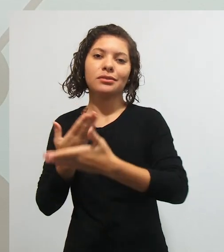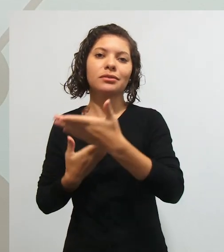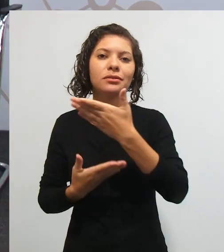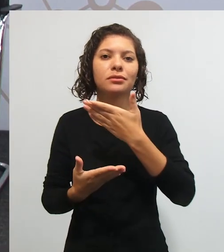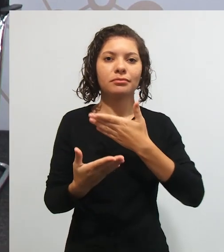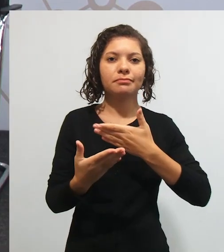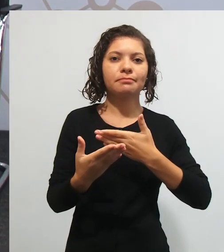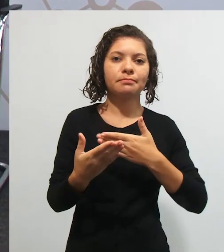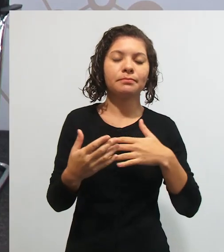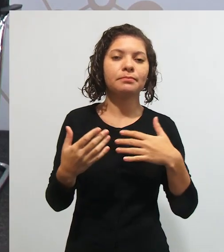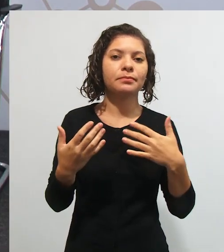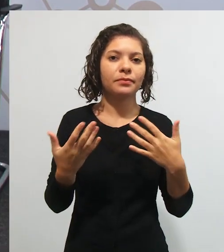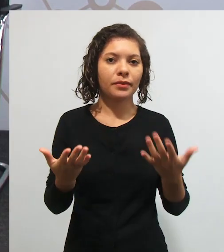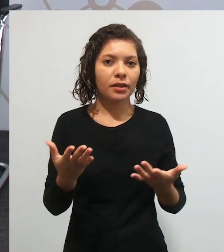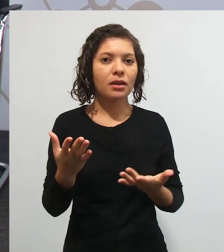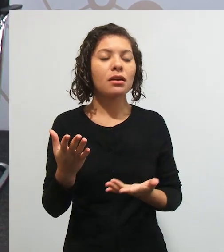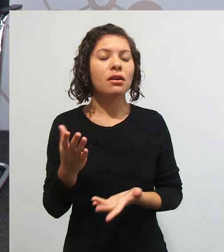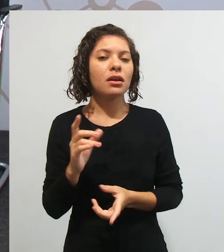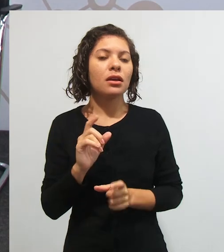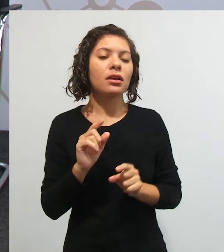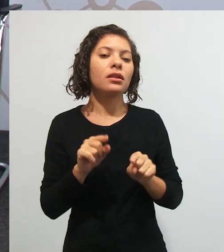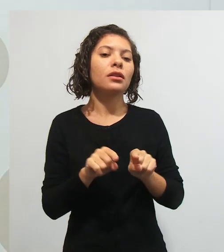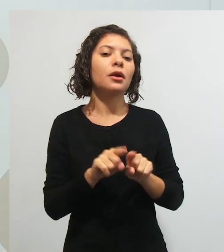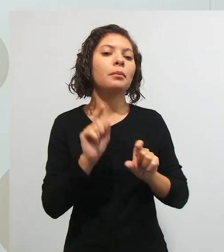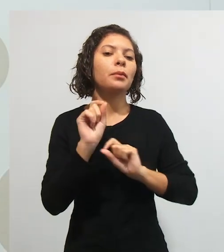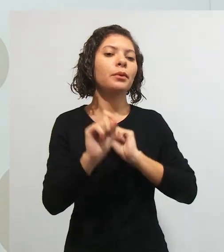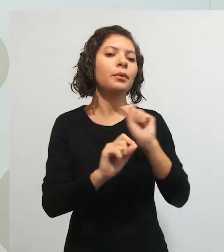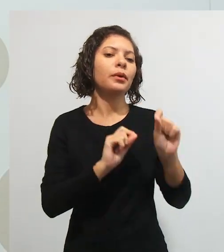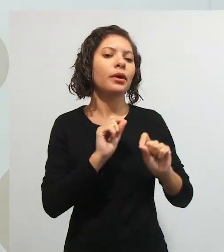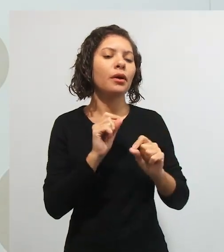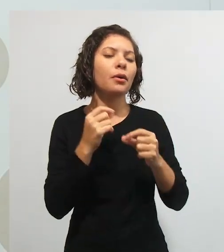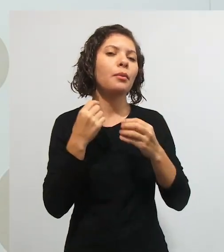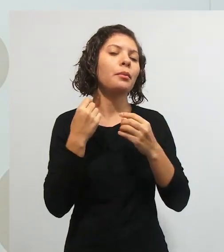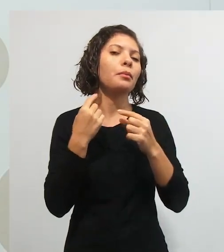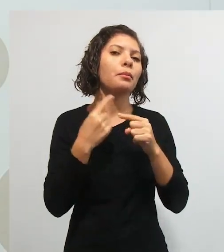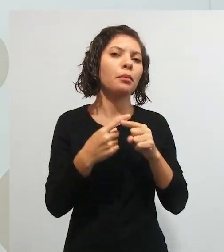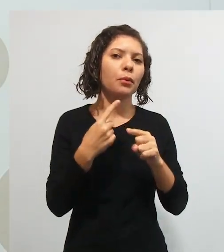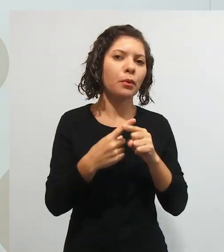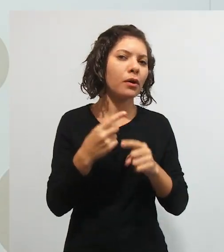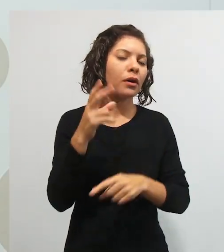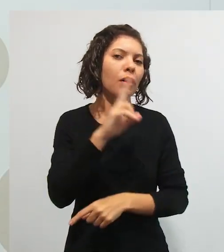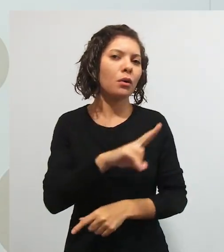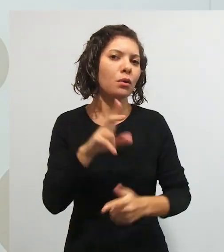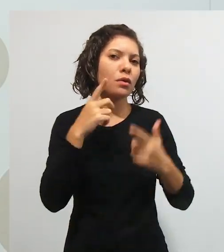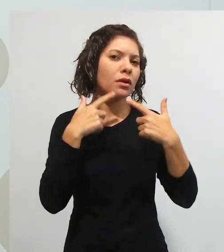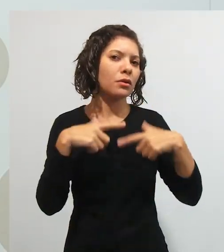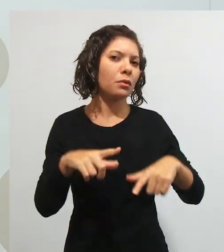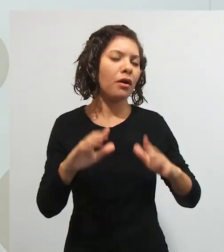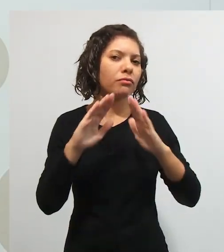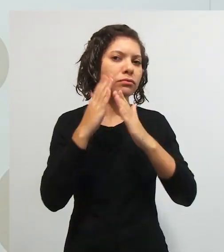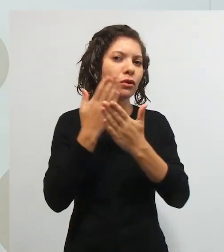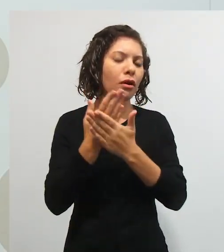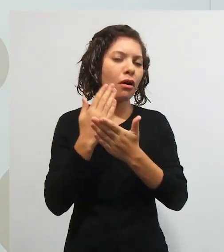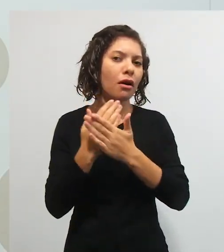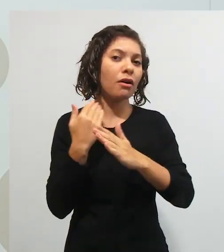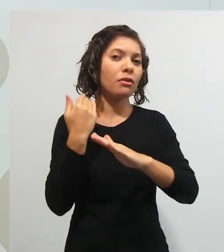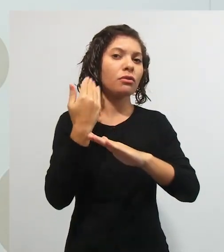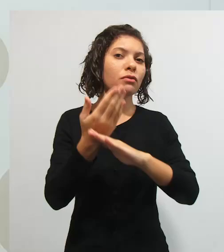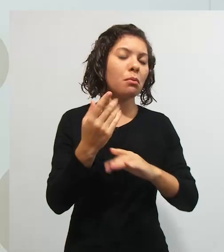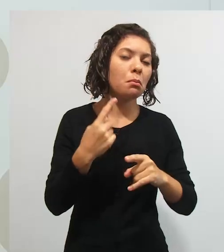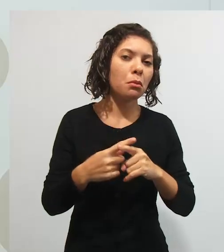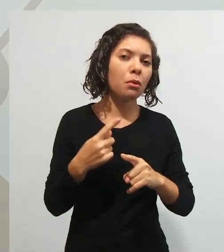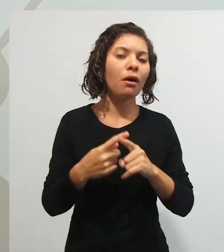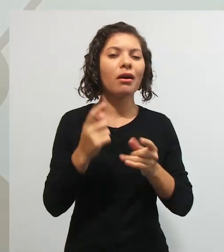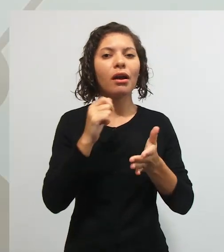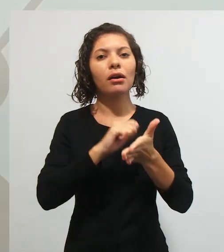o outro. E é muito pensar, né? Para que nós desenvolvemos, para que nós usamos a linguagem fora da escola? Para que nós escrevemos